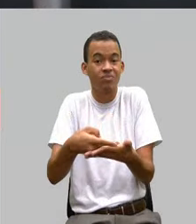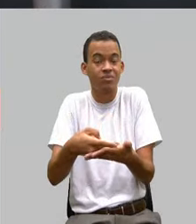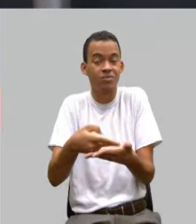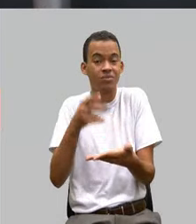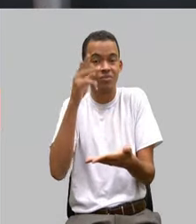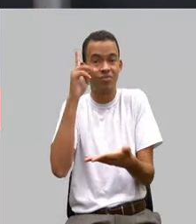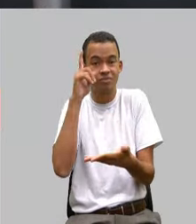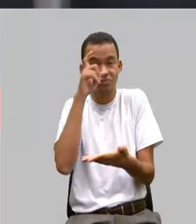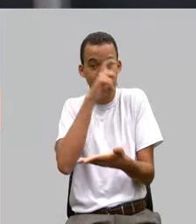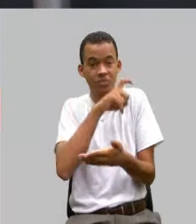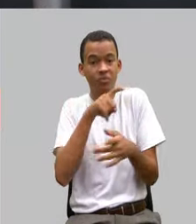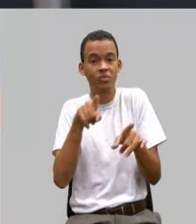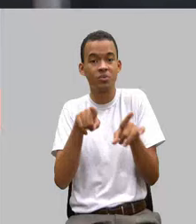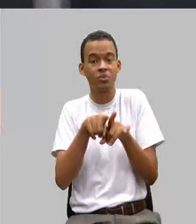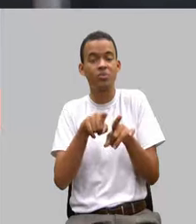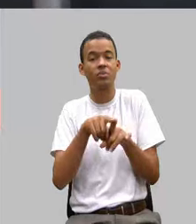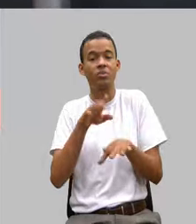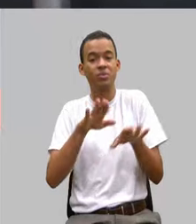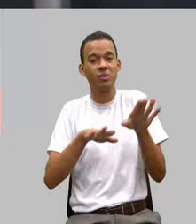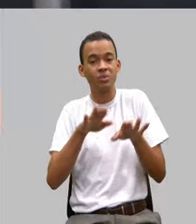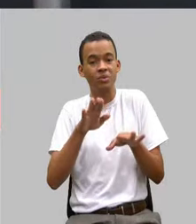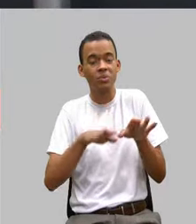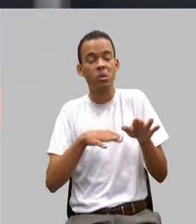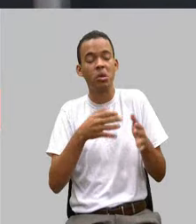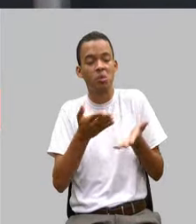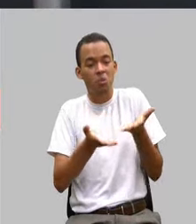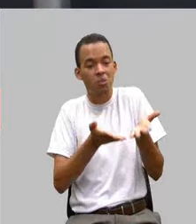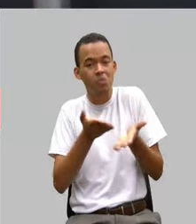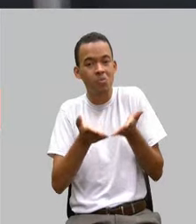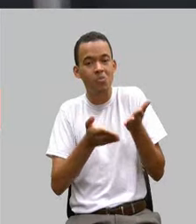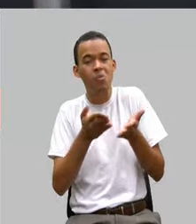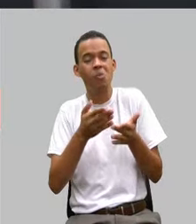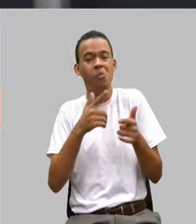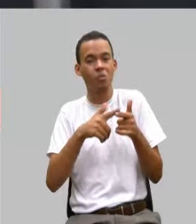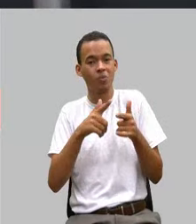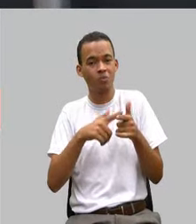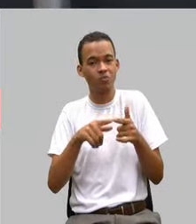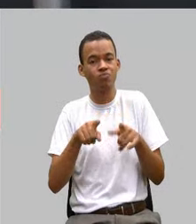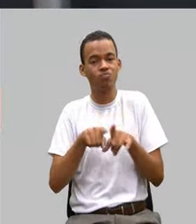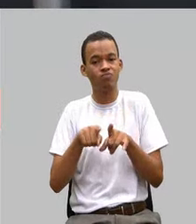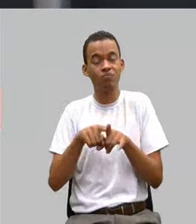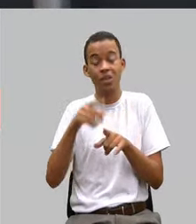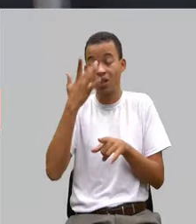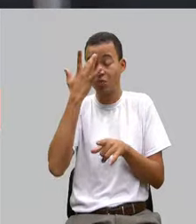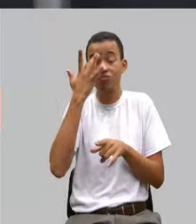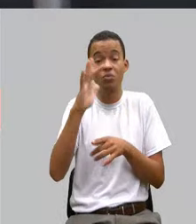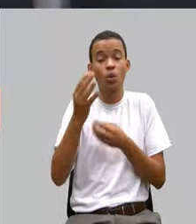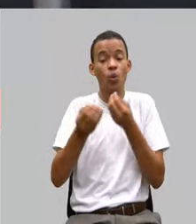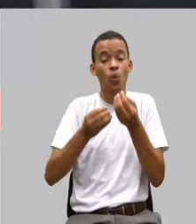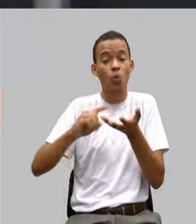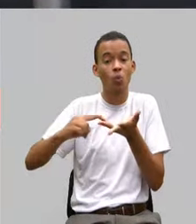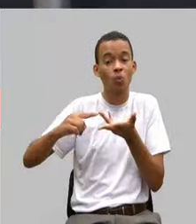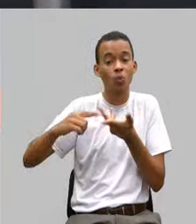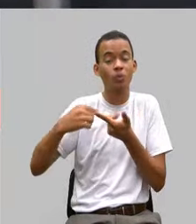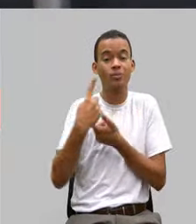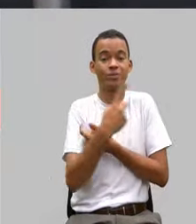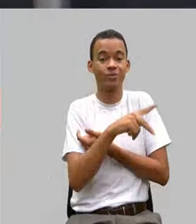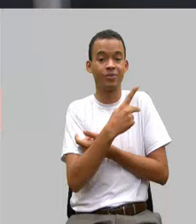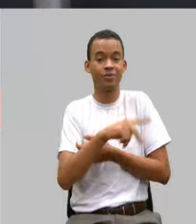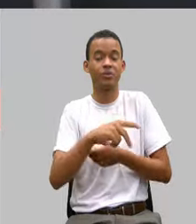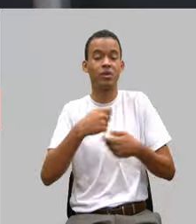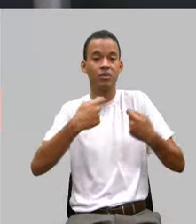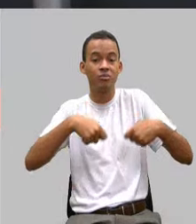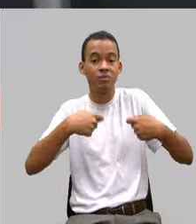pode reagir de modo agressivo aquele cuidado não entendendo mesmo a necessidade de coisas tão simples e rotineiras para seu